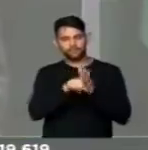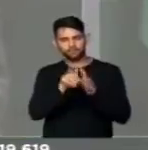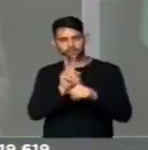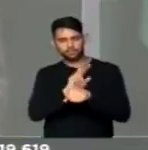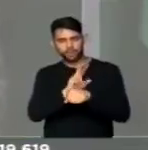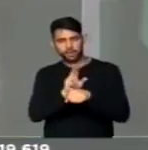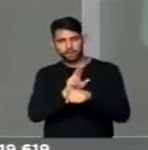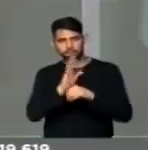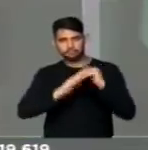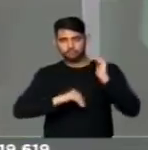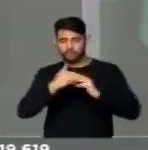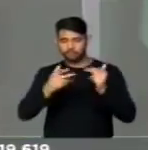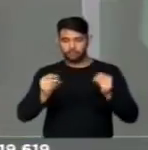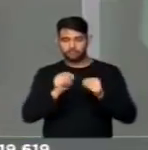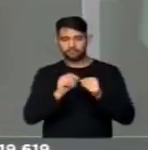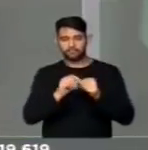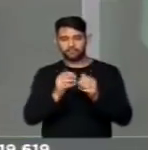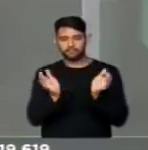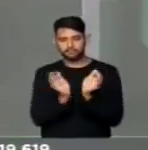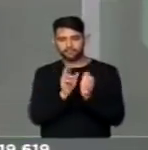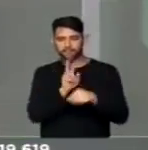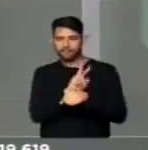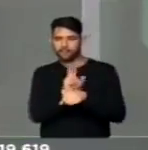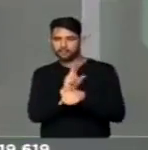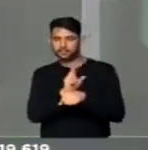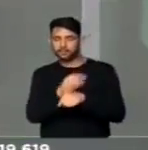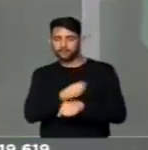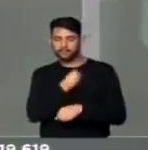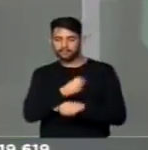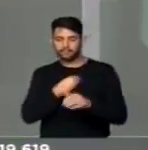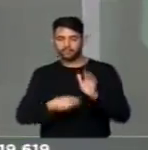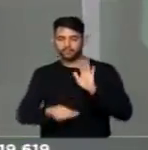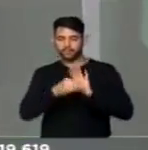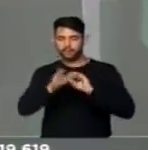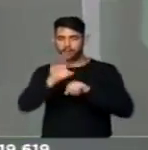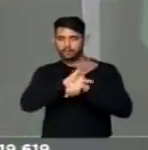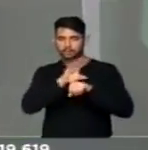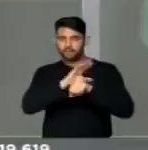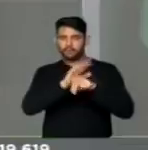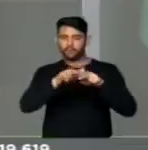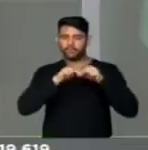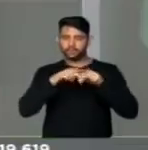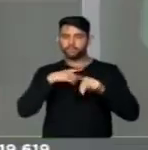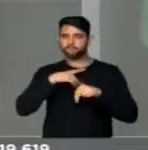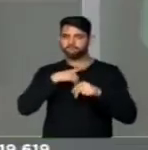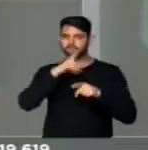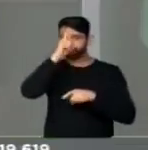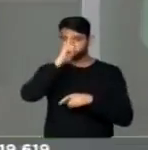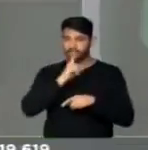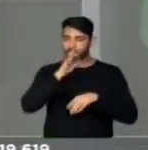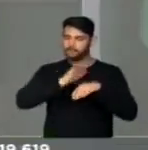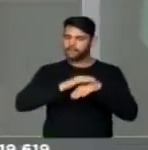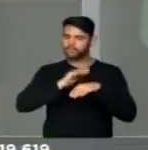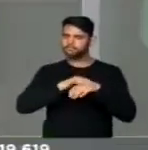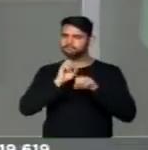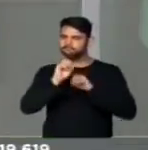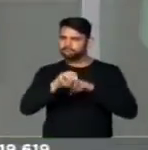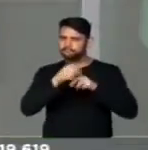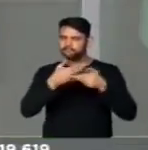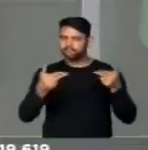auditorias operacionais, modalidade de fiscalização prevista na Constituição, cujo caráter é mais